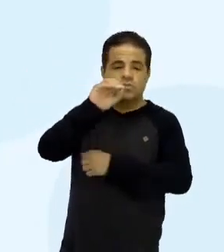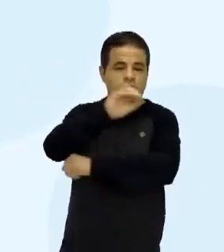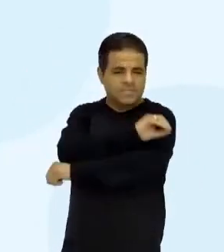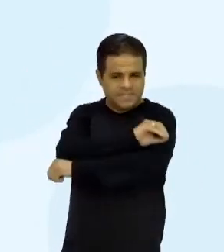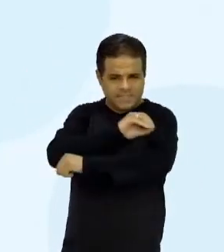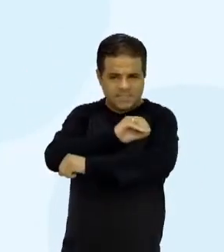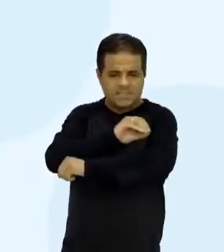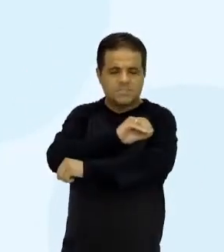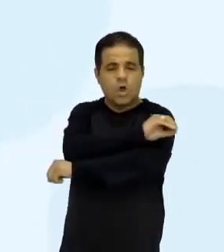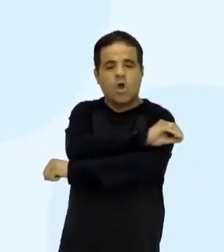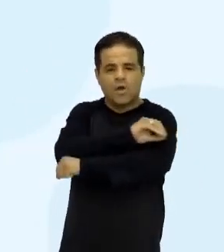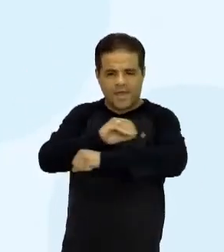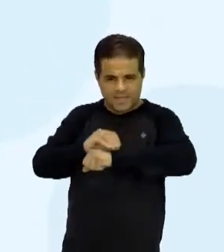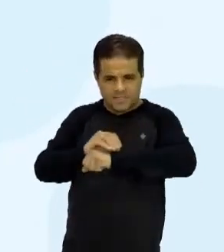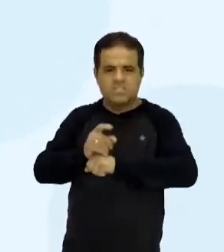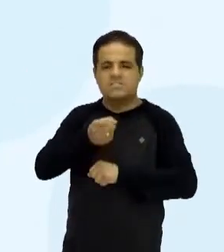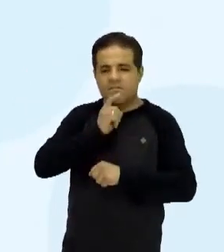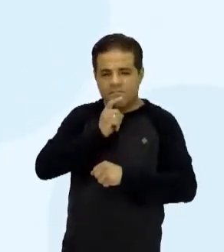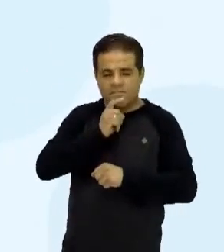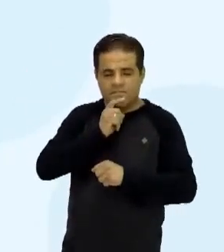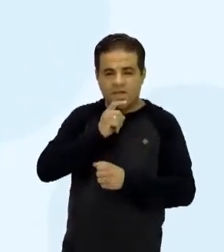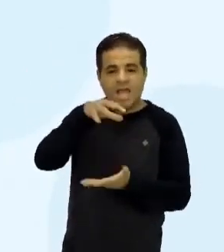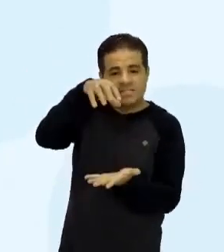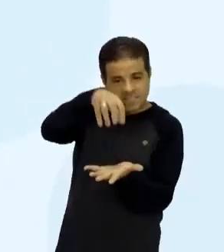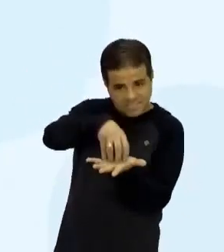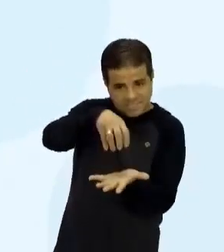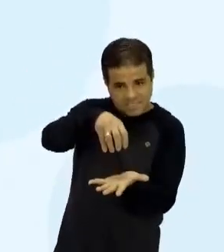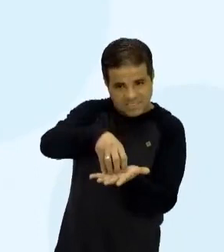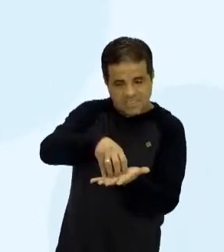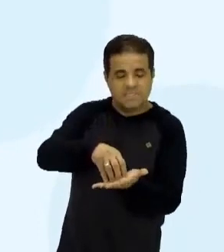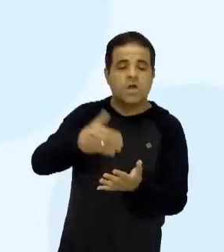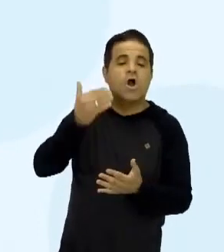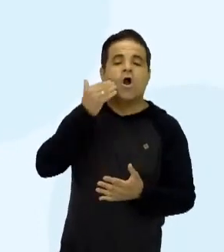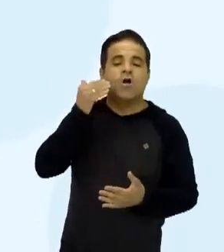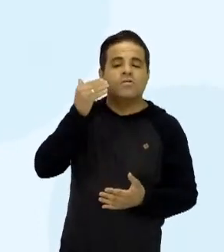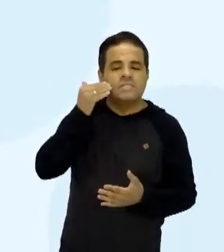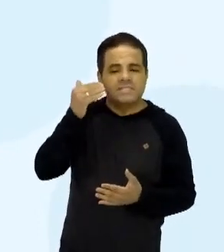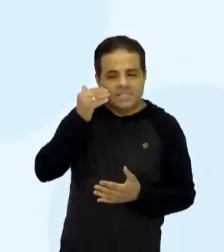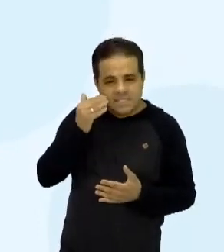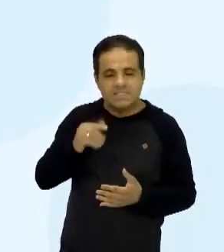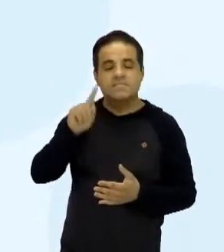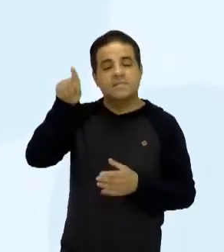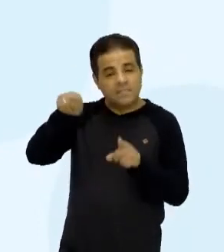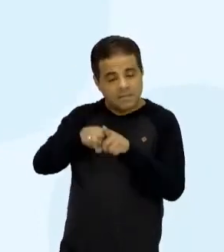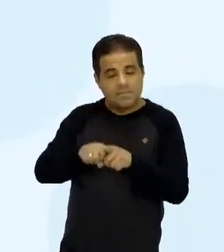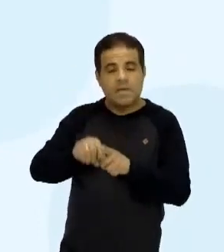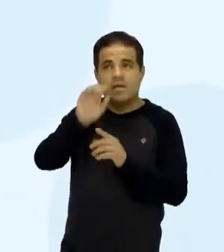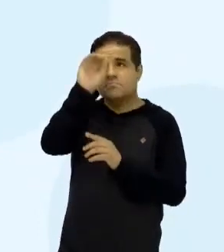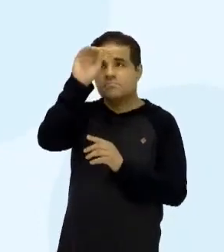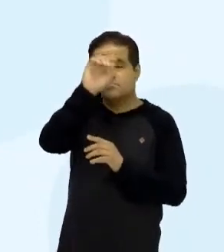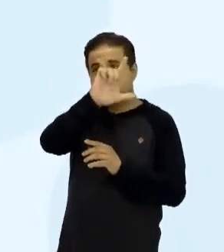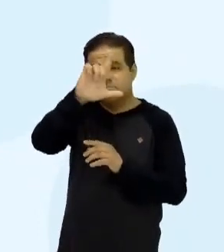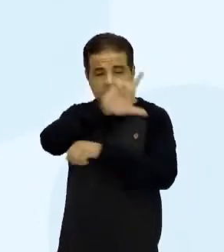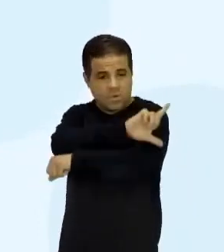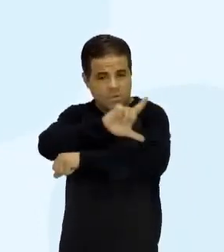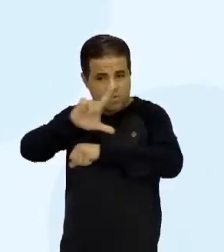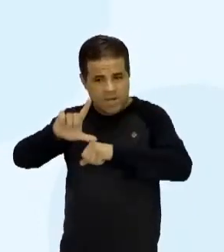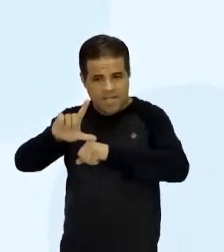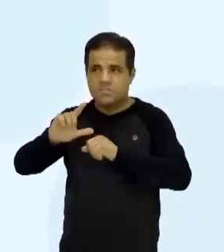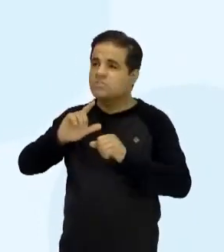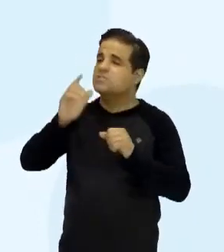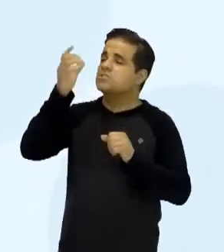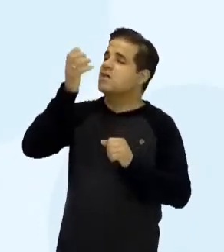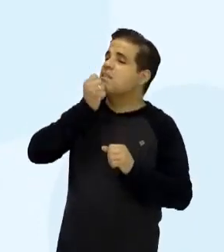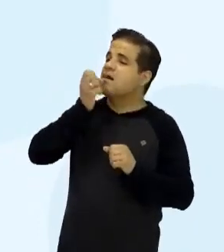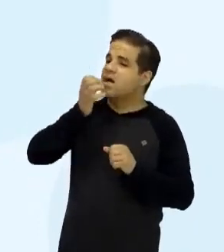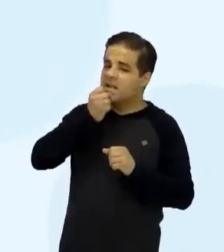região Oeste, está em verde, a África Central, que está em rosa, né, a África Oriental ao Leste, que está em laranja,